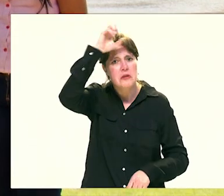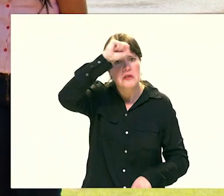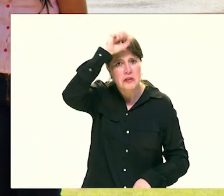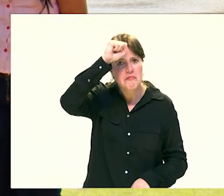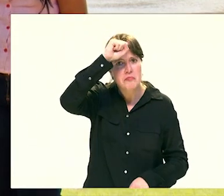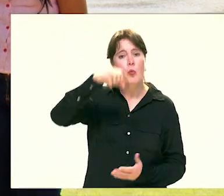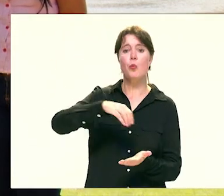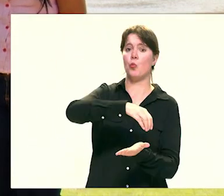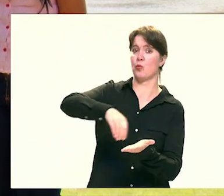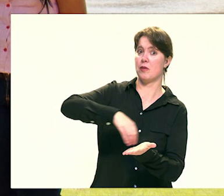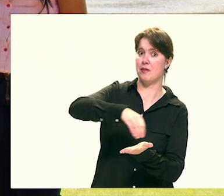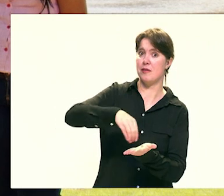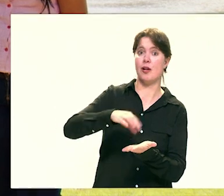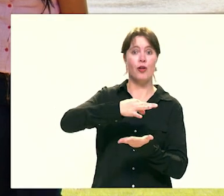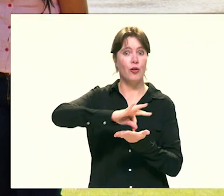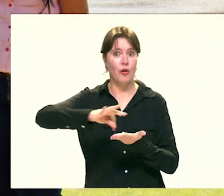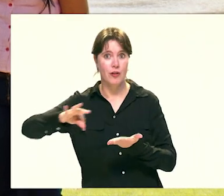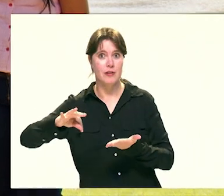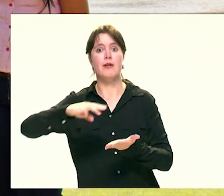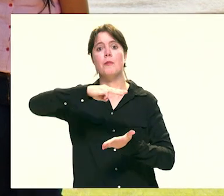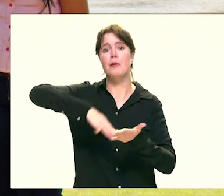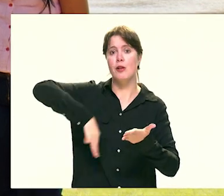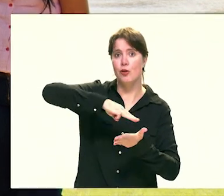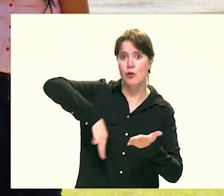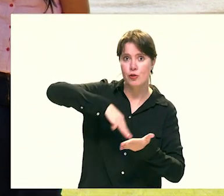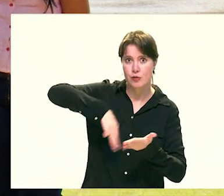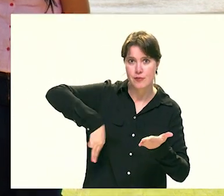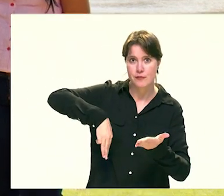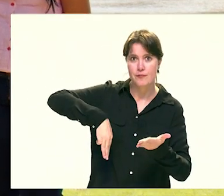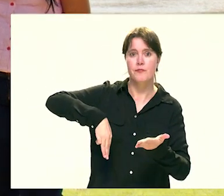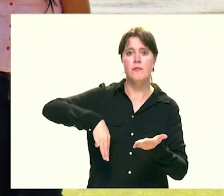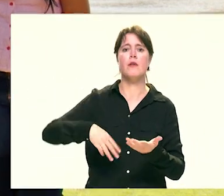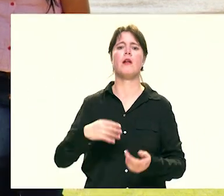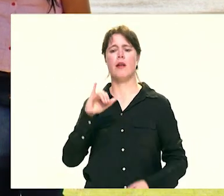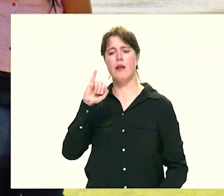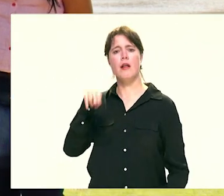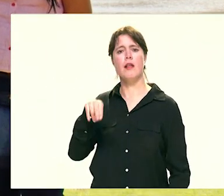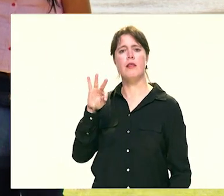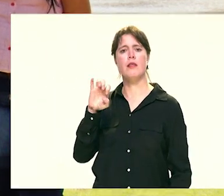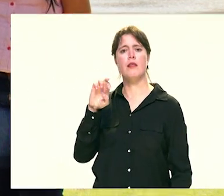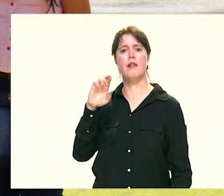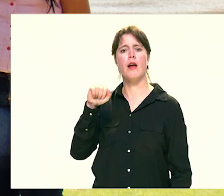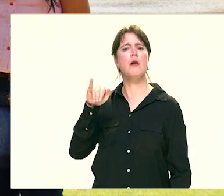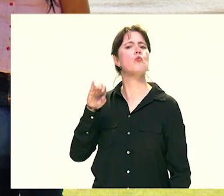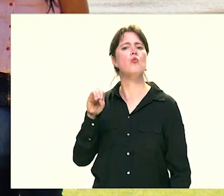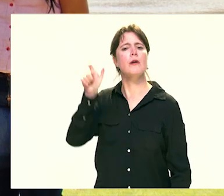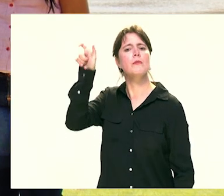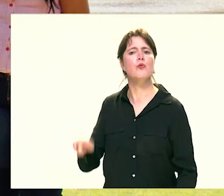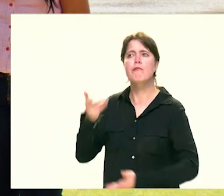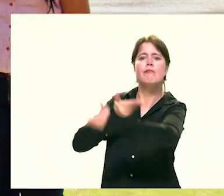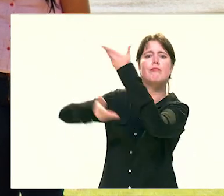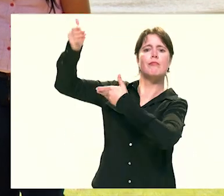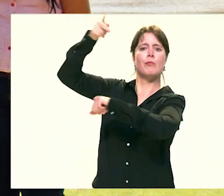posible un aprendizaje más allá de los conceptos teórico-metodológicos. Este intercambio hace posible un aprendizaje cultural